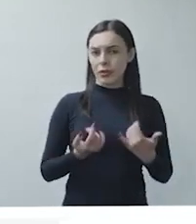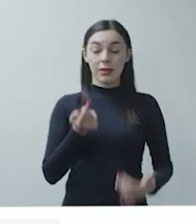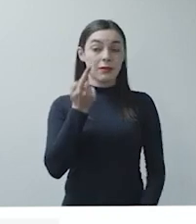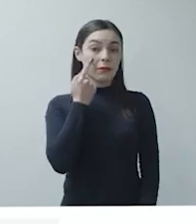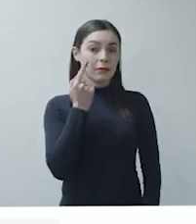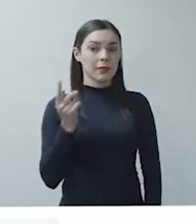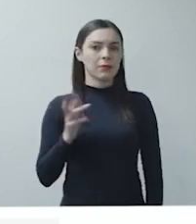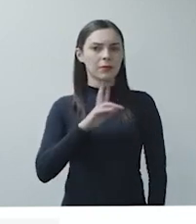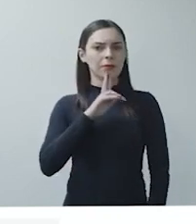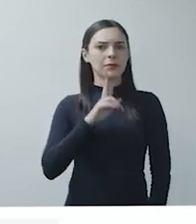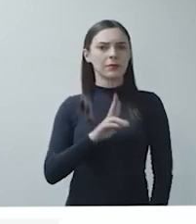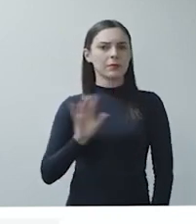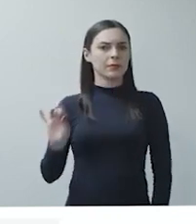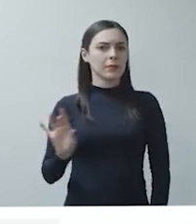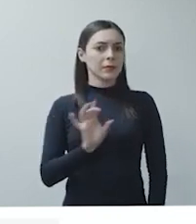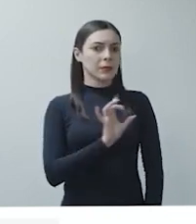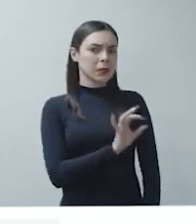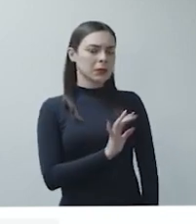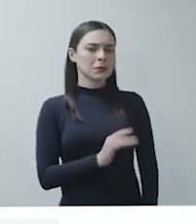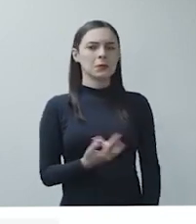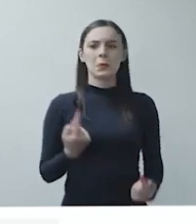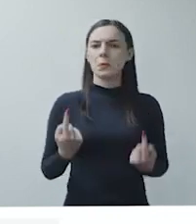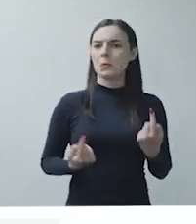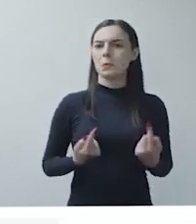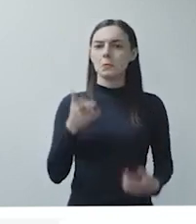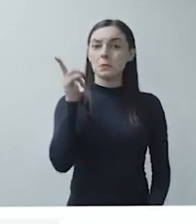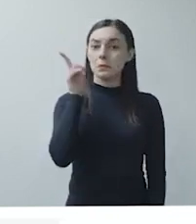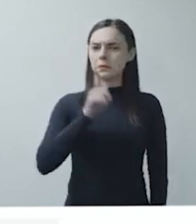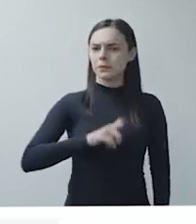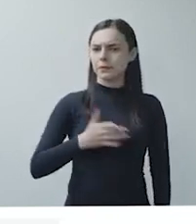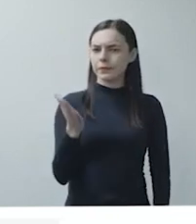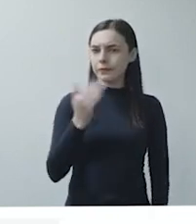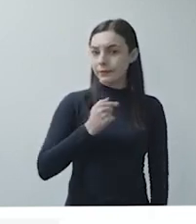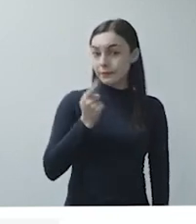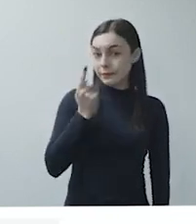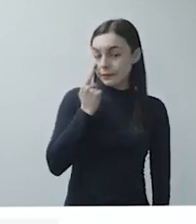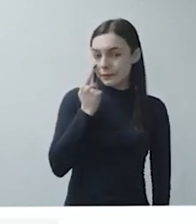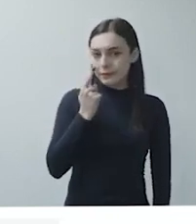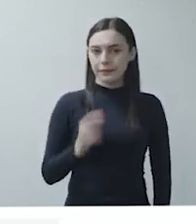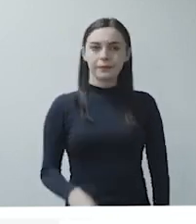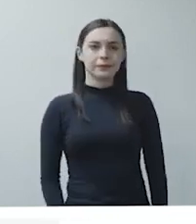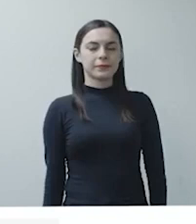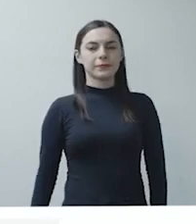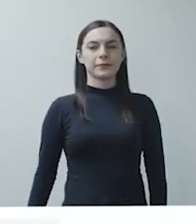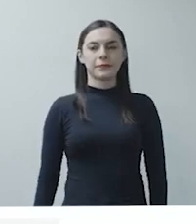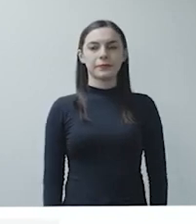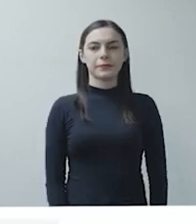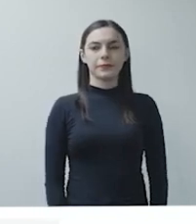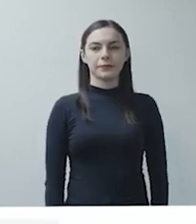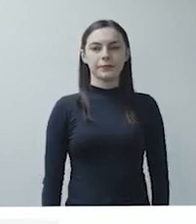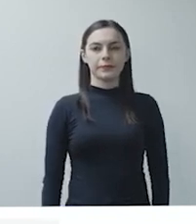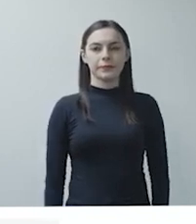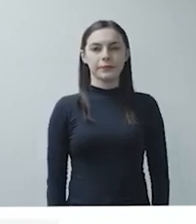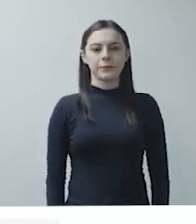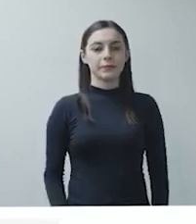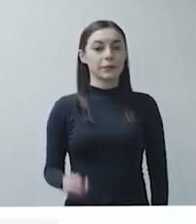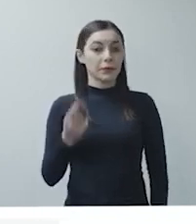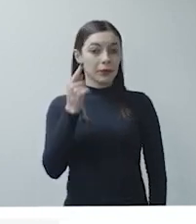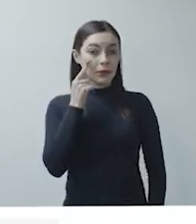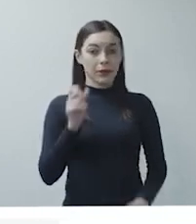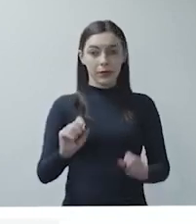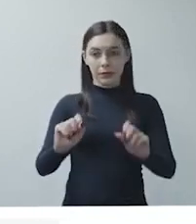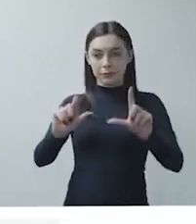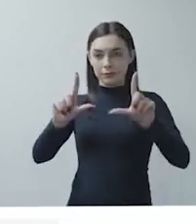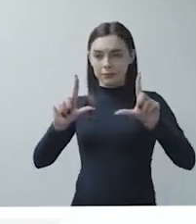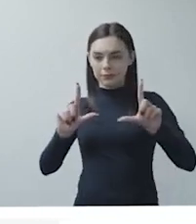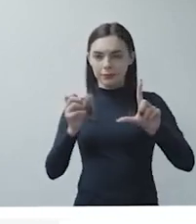elas obtiveram. Quais foram os resultados que elas tiveram? Vamos ver? Olhem aqui o nosso tabuleiro